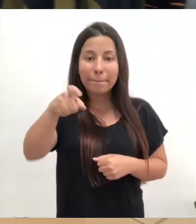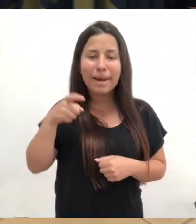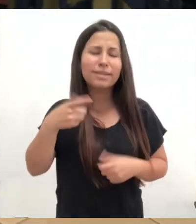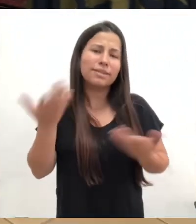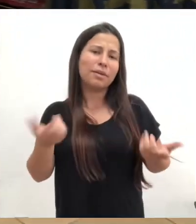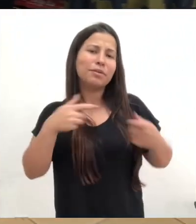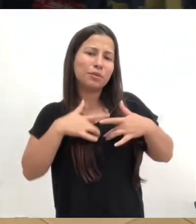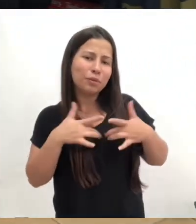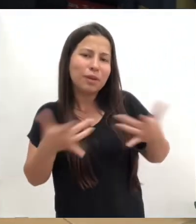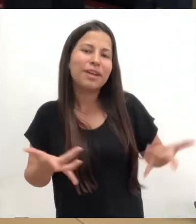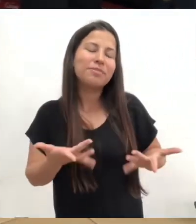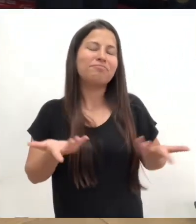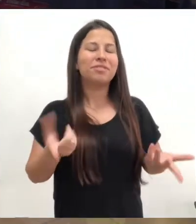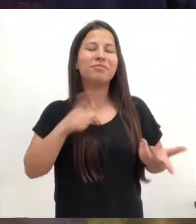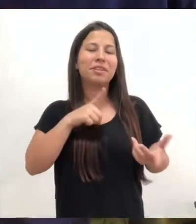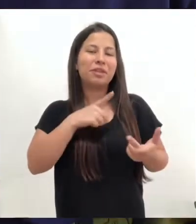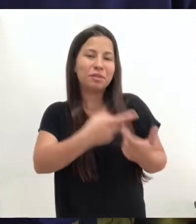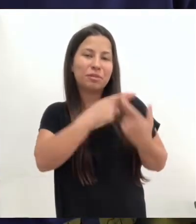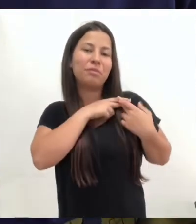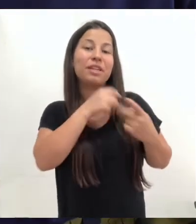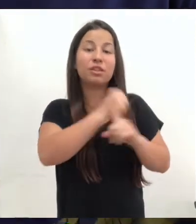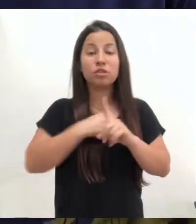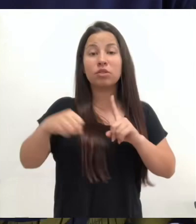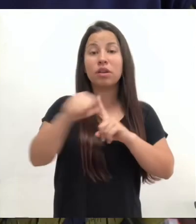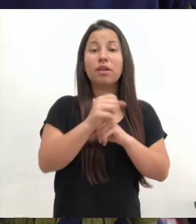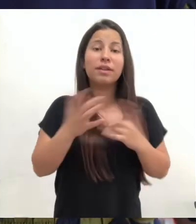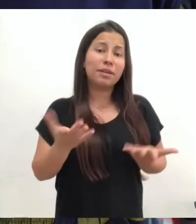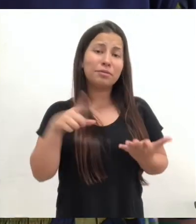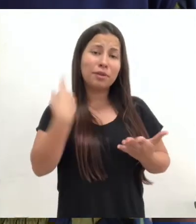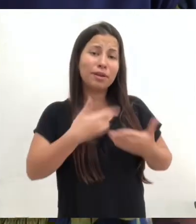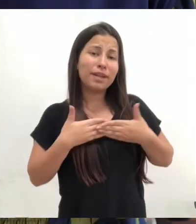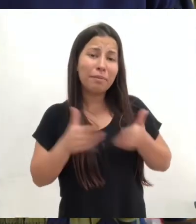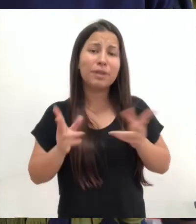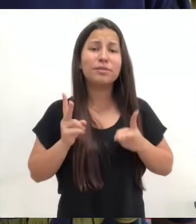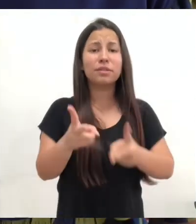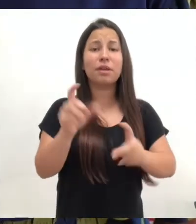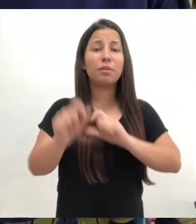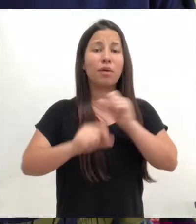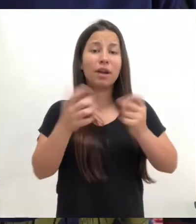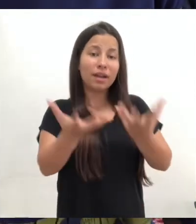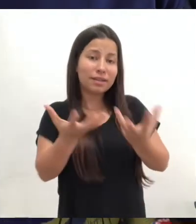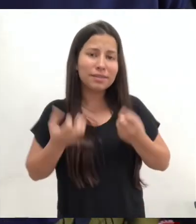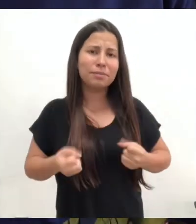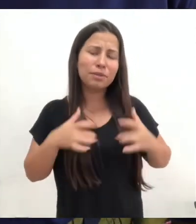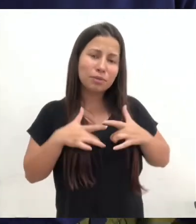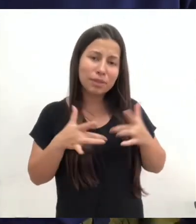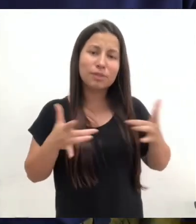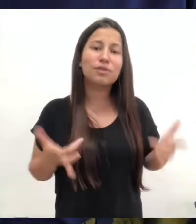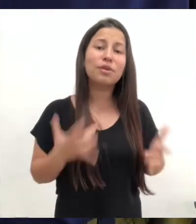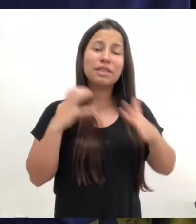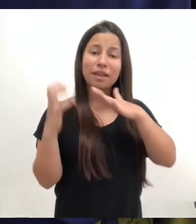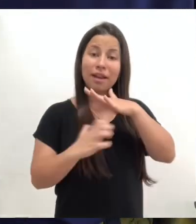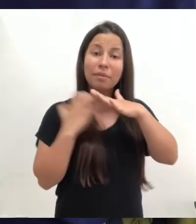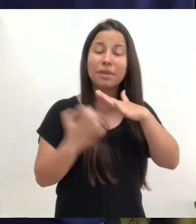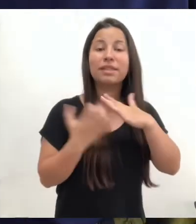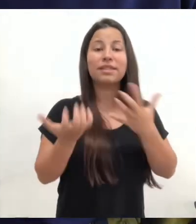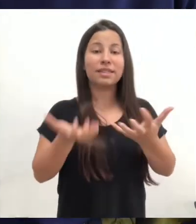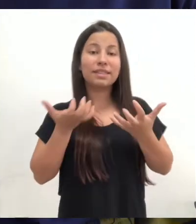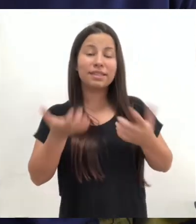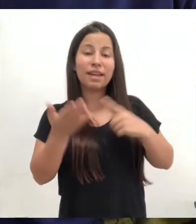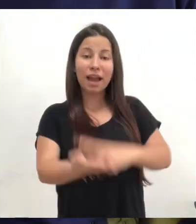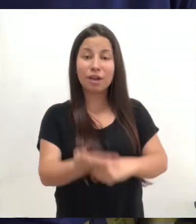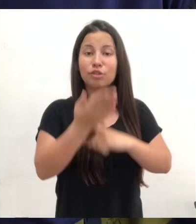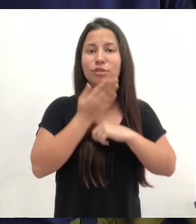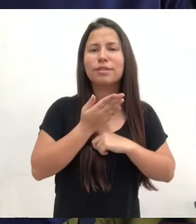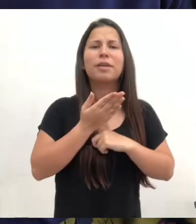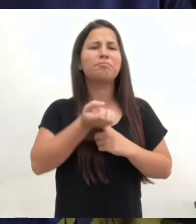cumprindo com a sua responsabilidade social. E a gente está aberto sempre a receber as doações, as empresas quiserem nos